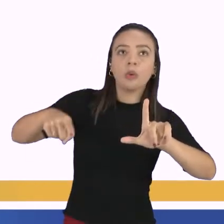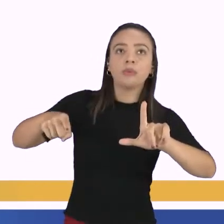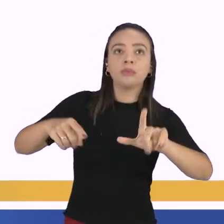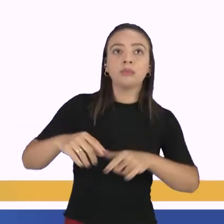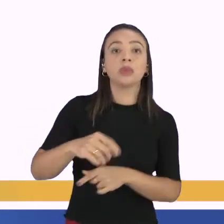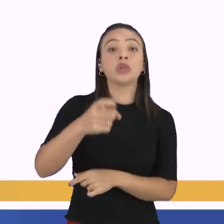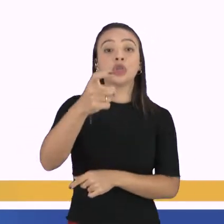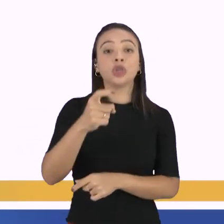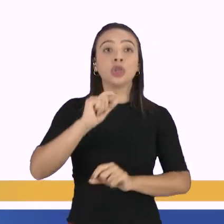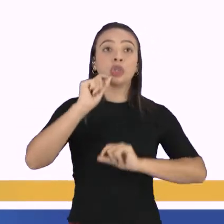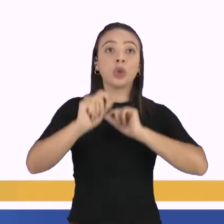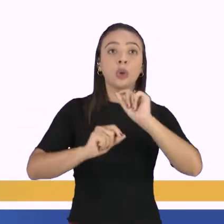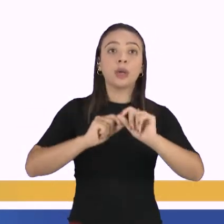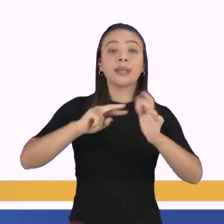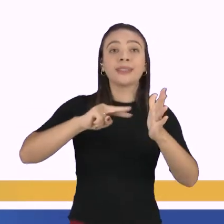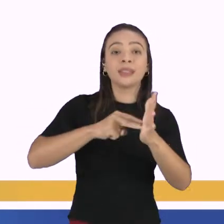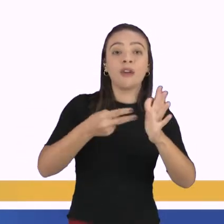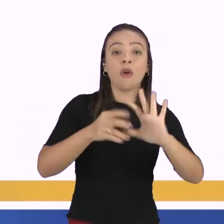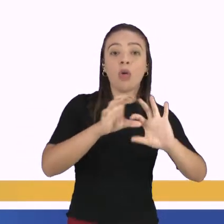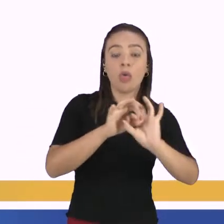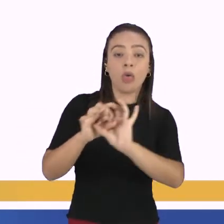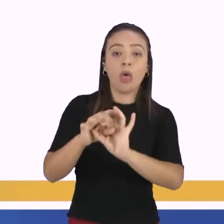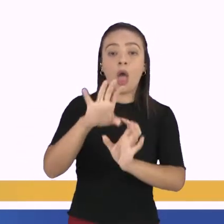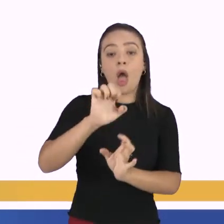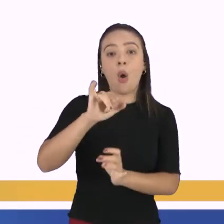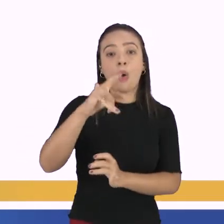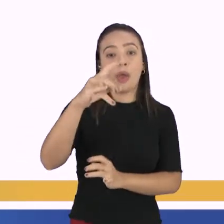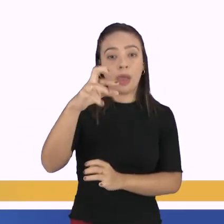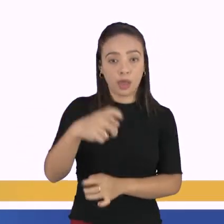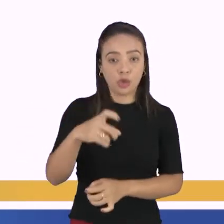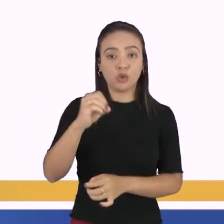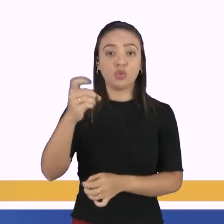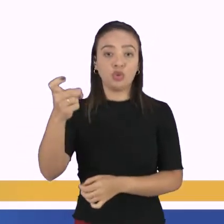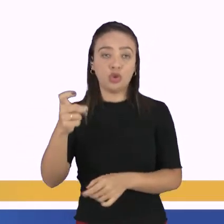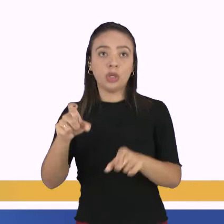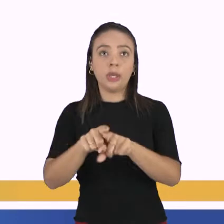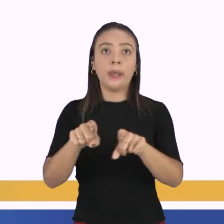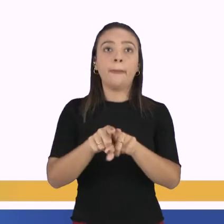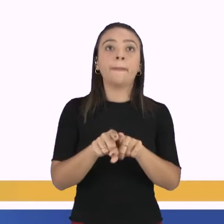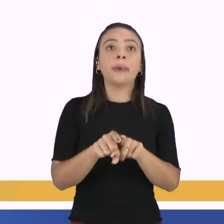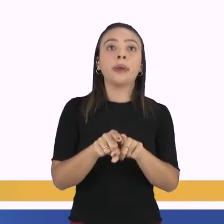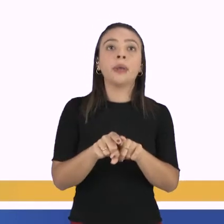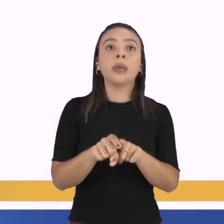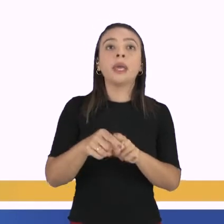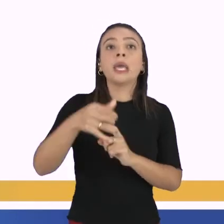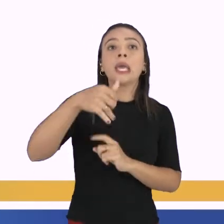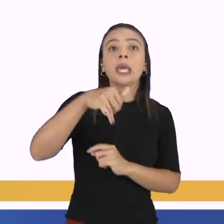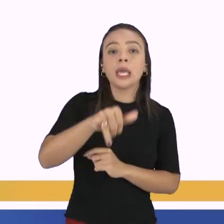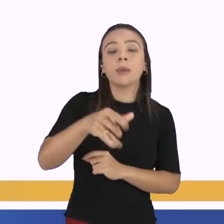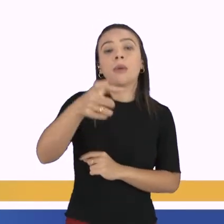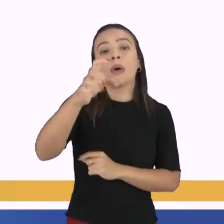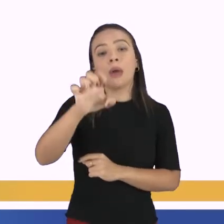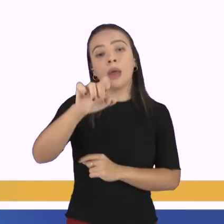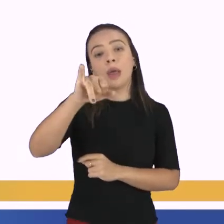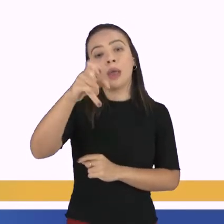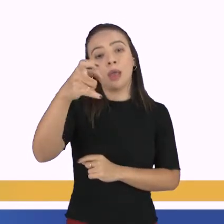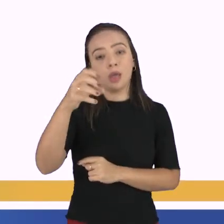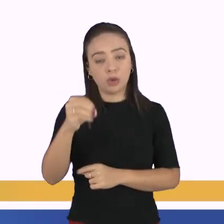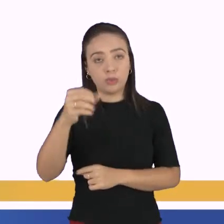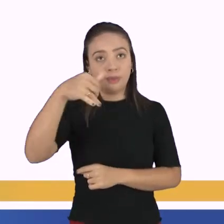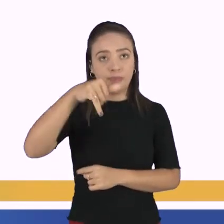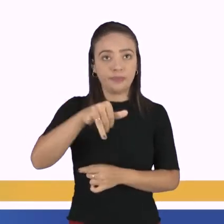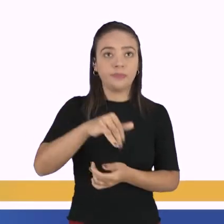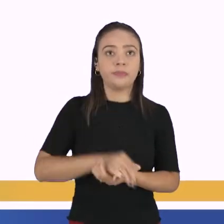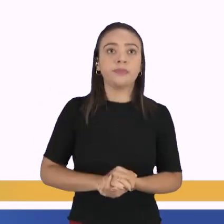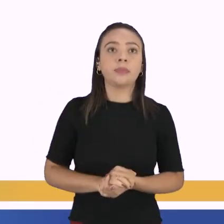X seria a coordenada relacionada ao eixo x e o f de x relacionada ao eixo y. Como geralmente o domínio de